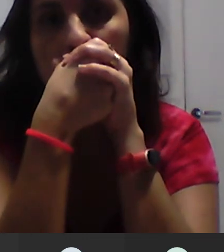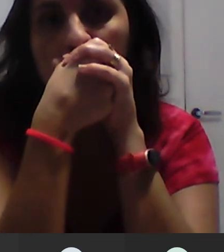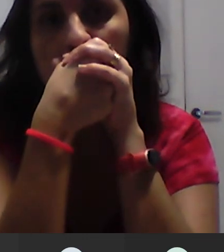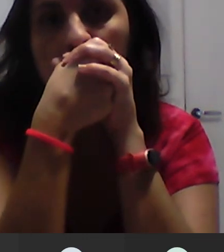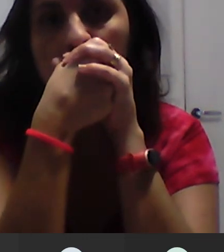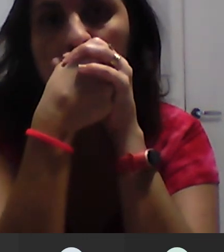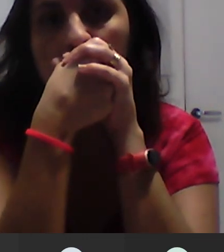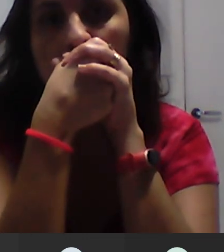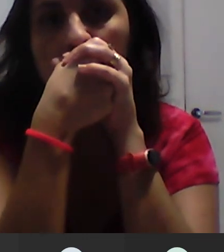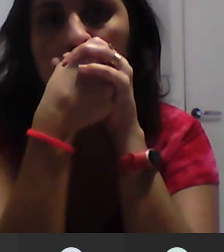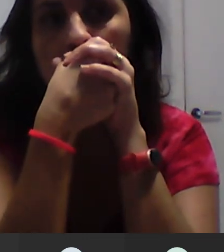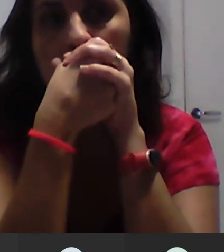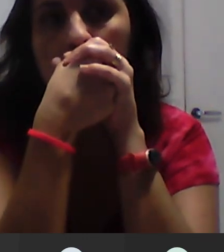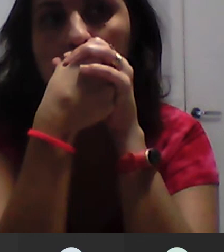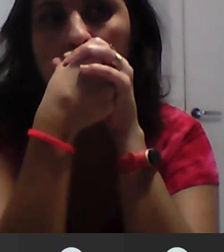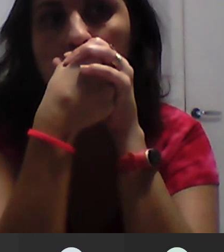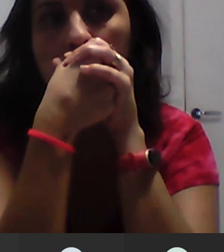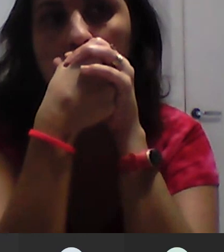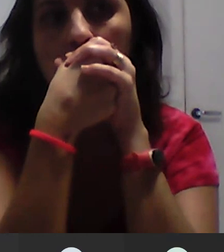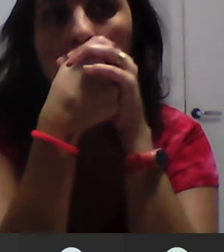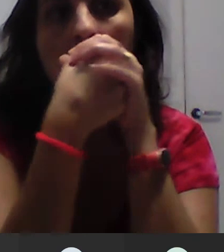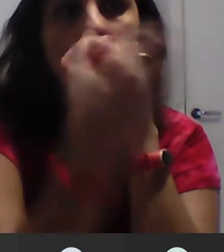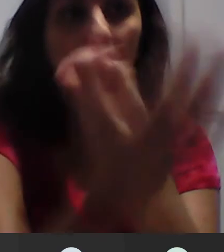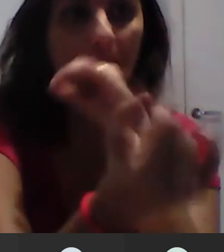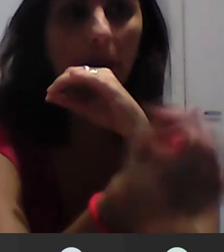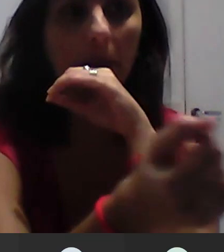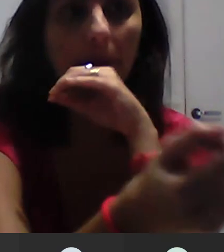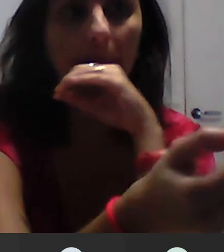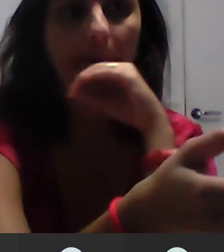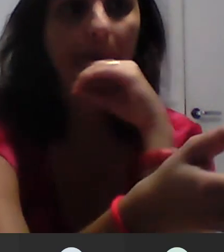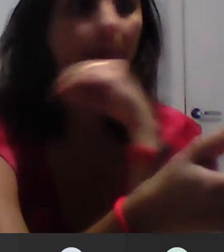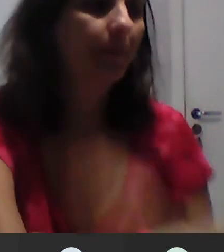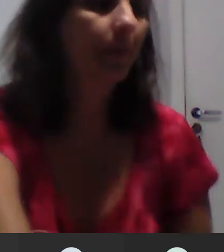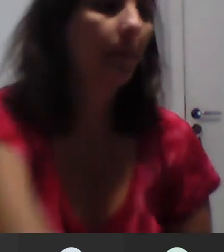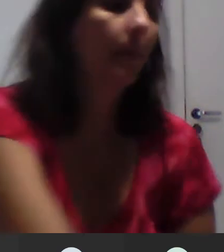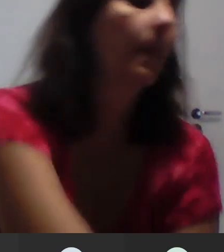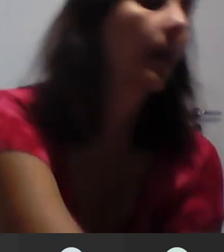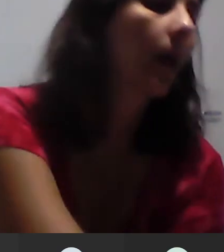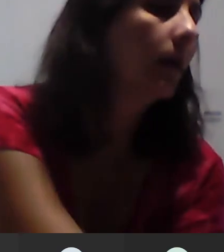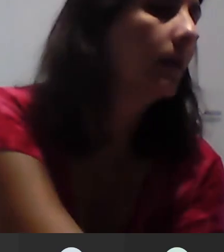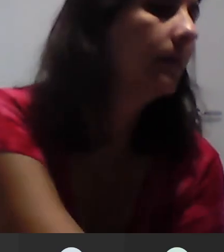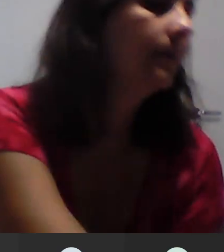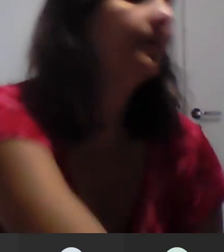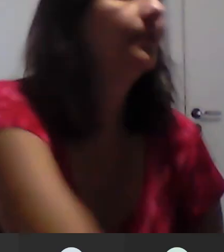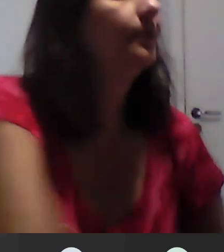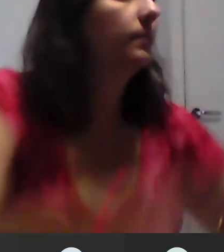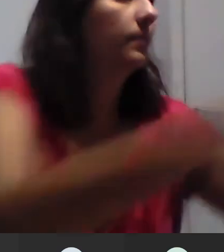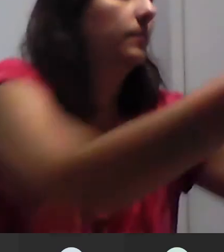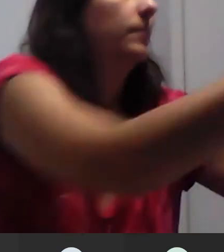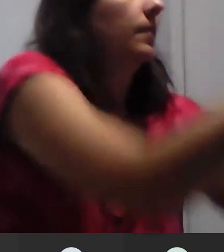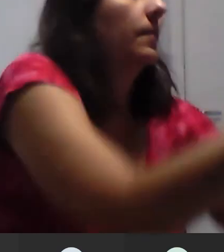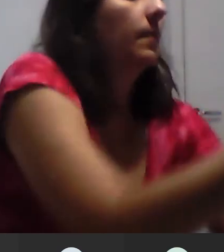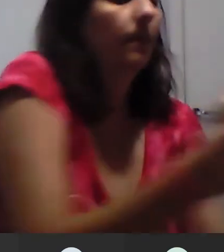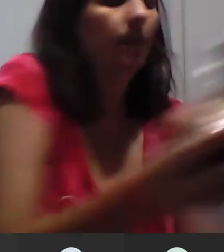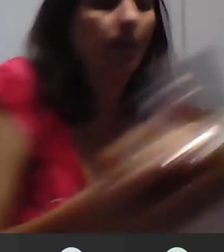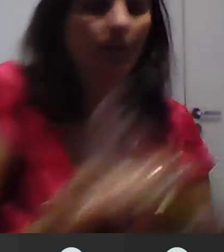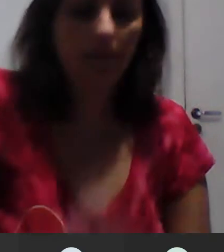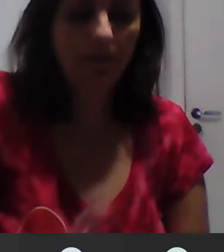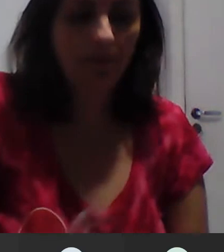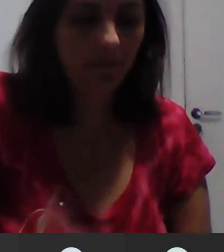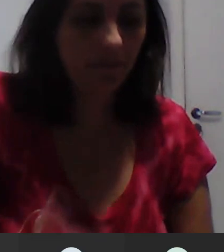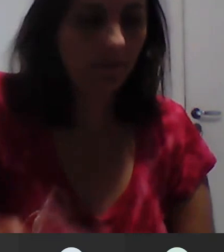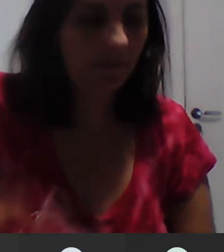acho difícil uma pessoa conseguir usar um óleo em processo de rancificação, porque o cheiro fica insuportável e o